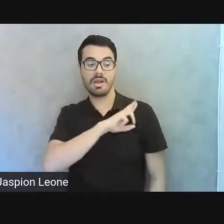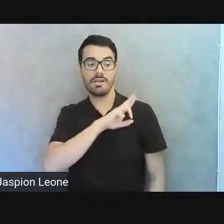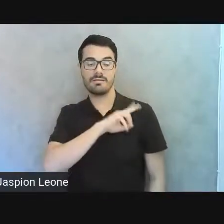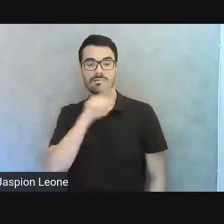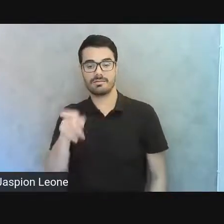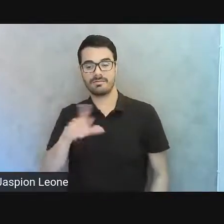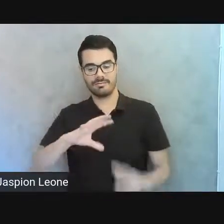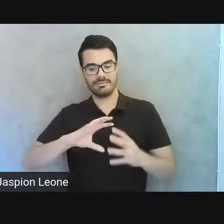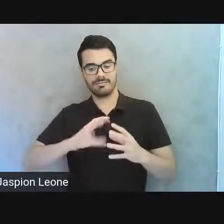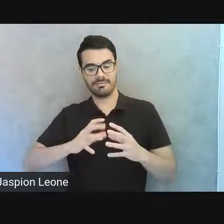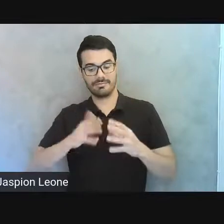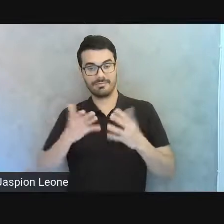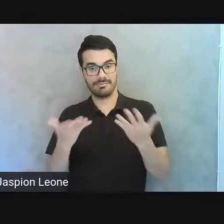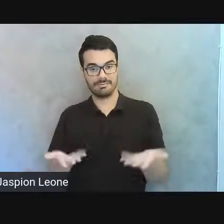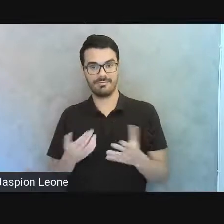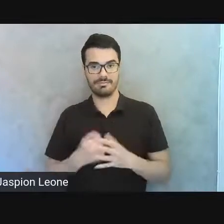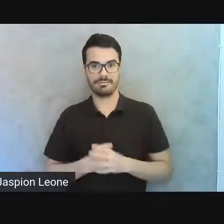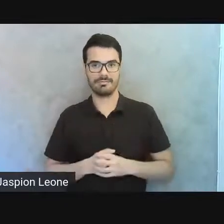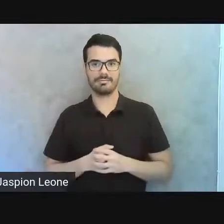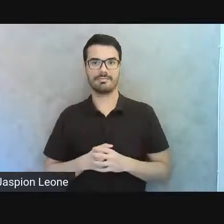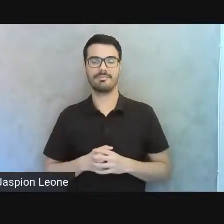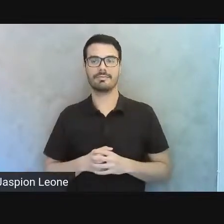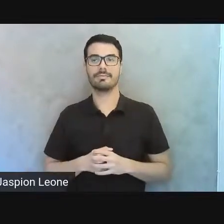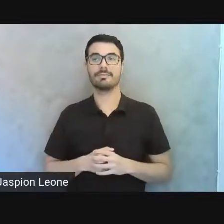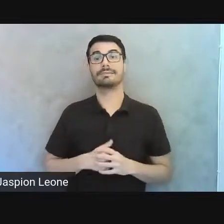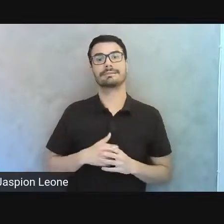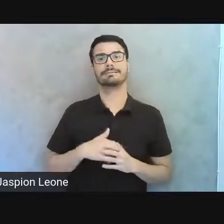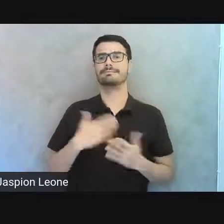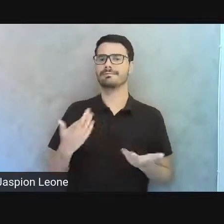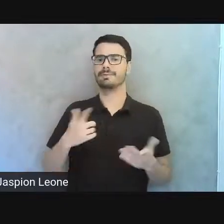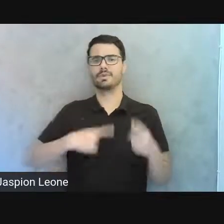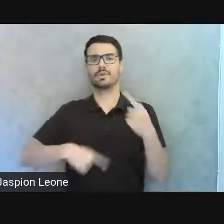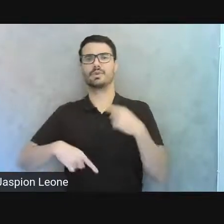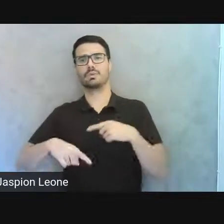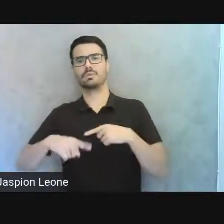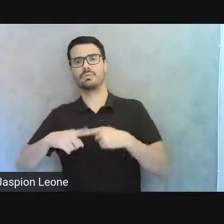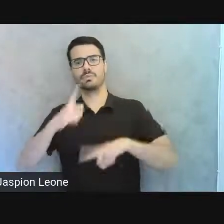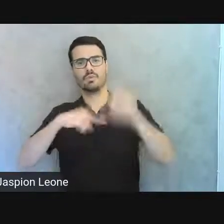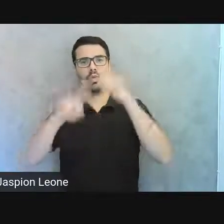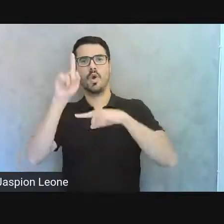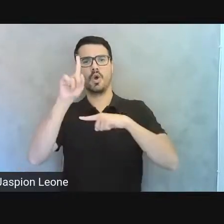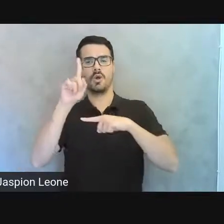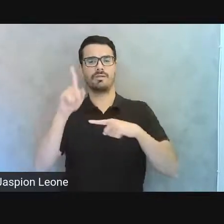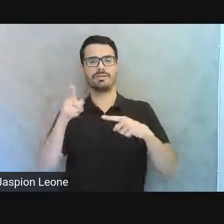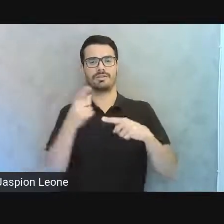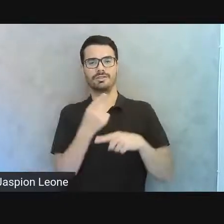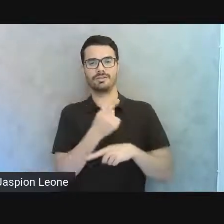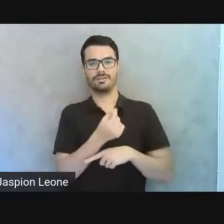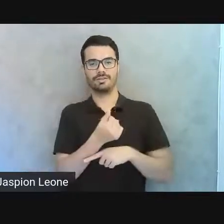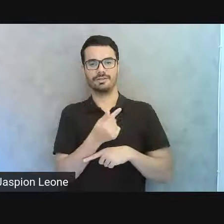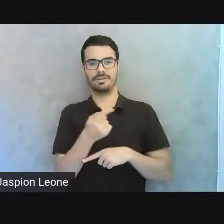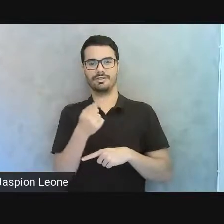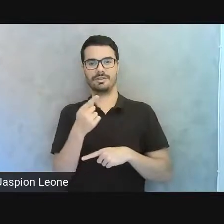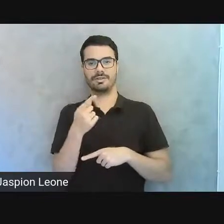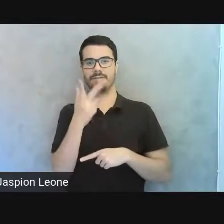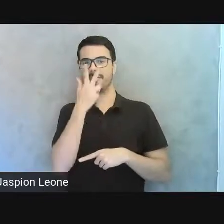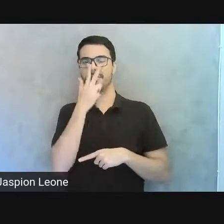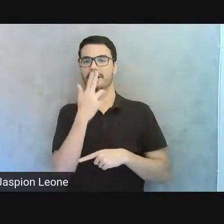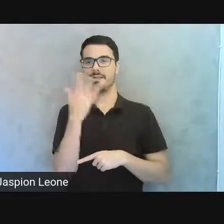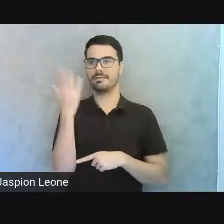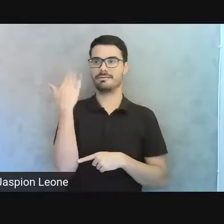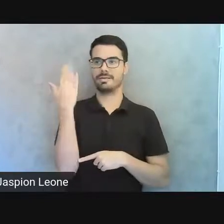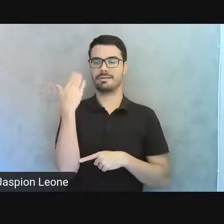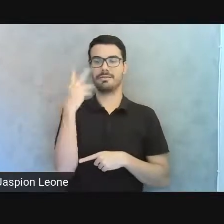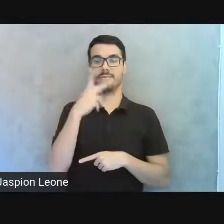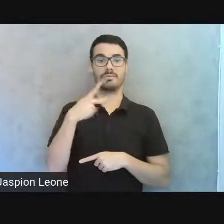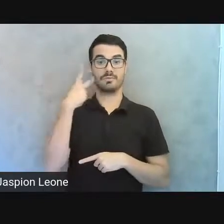partido. Então, a gente migrou de um sistema em que as cartas eram dadas pelos grandes